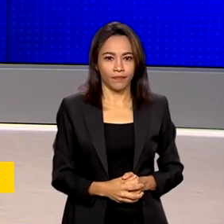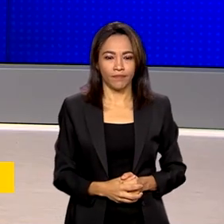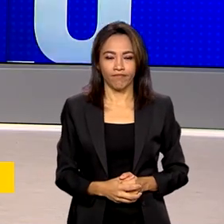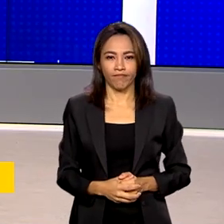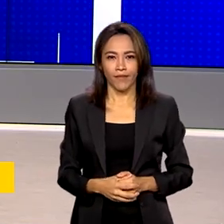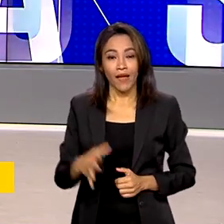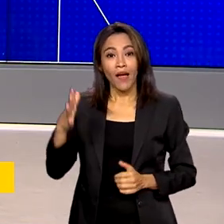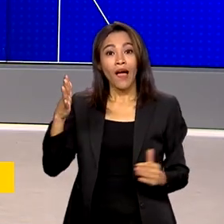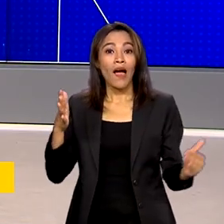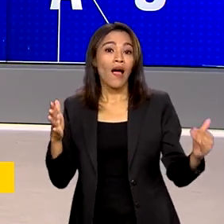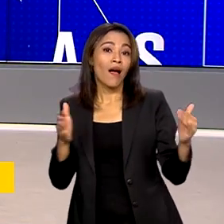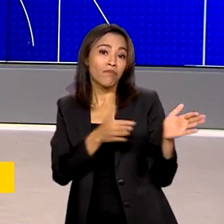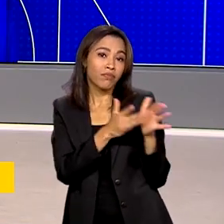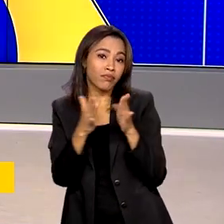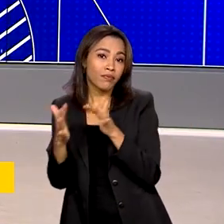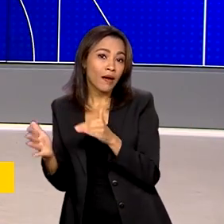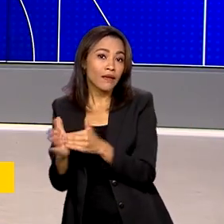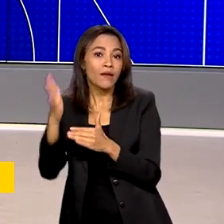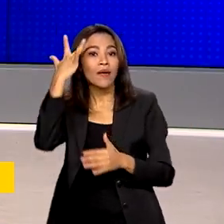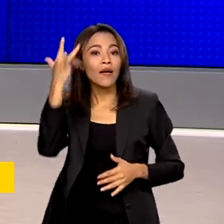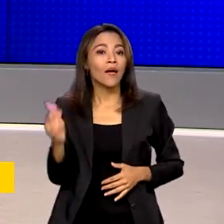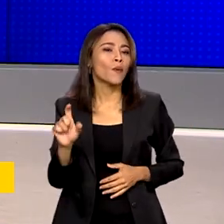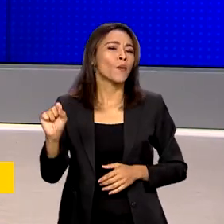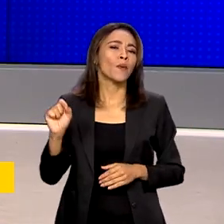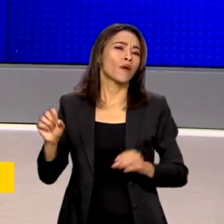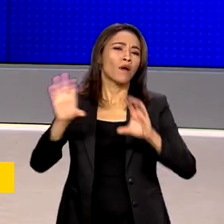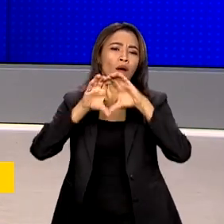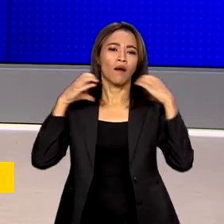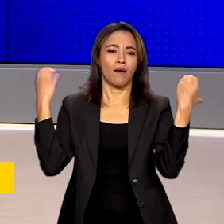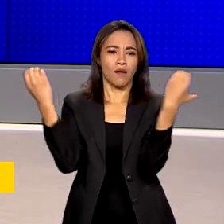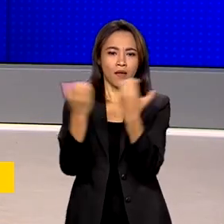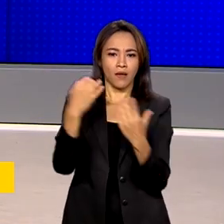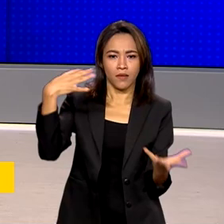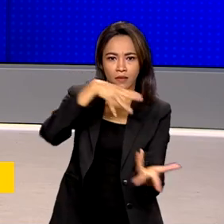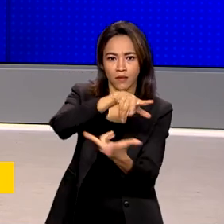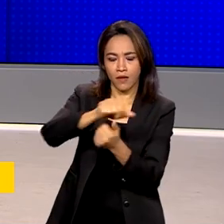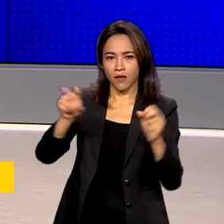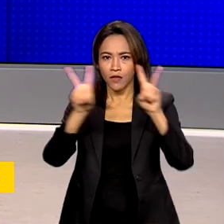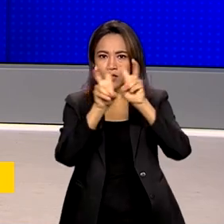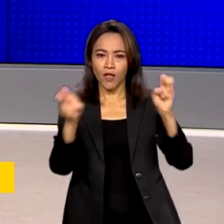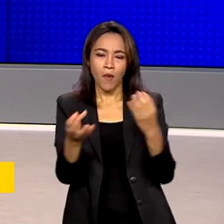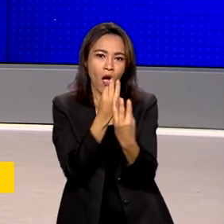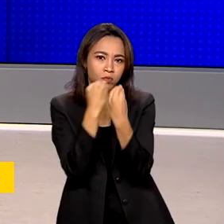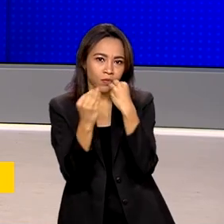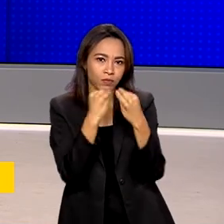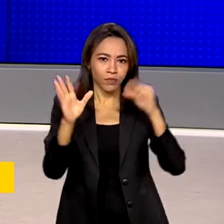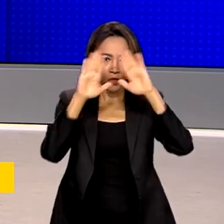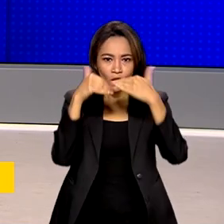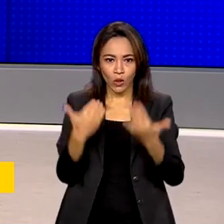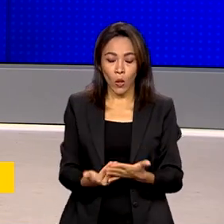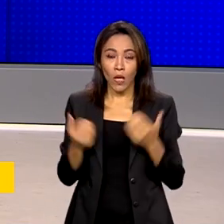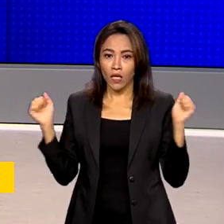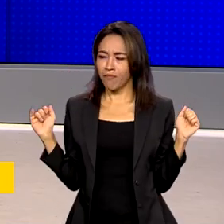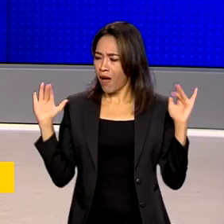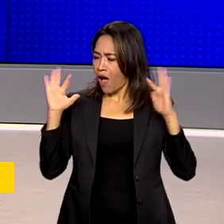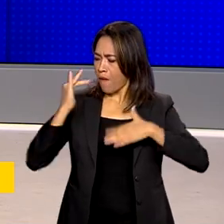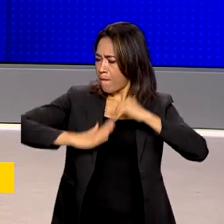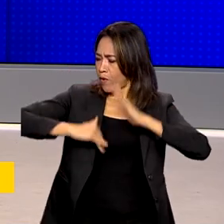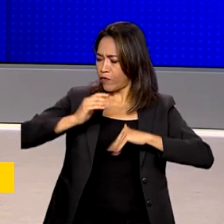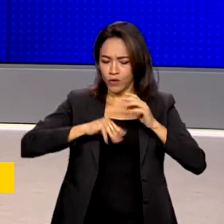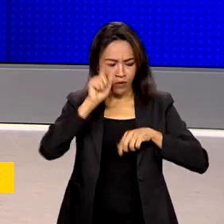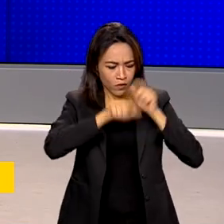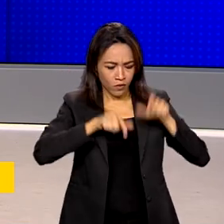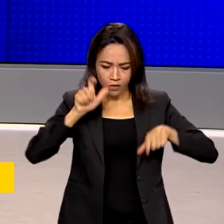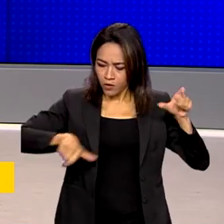Segue até amanhã aqui em Brasília o Congresso Internacional sobre alimentação escolar que reúne especialistas em nutrição